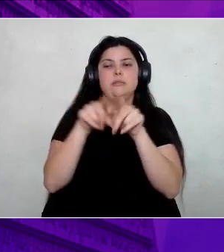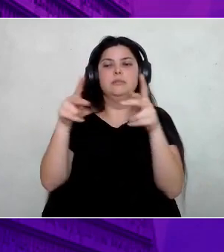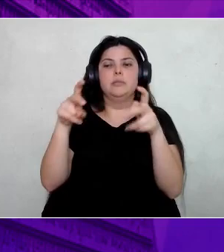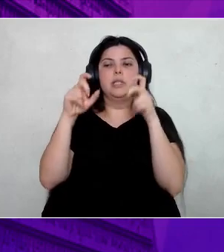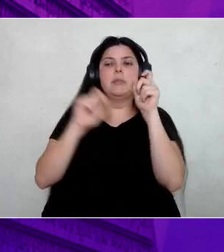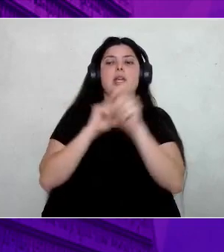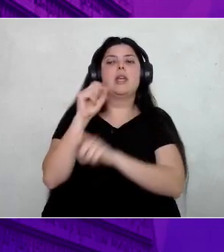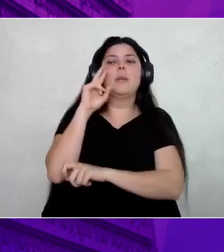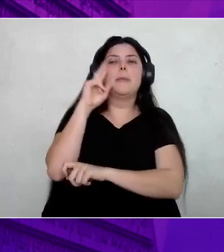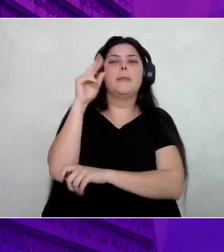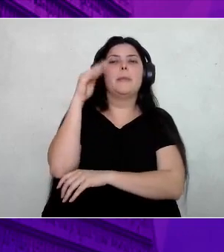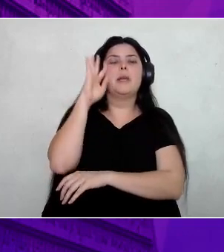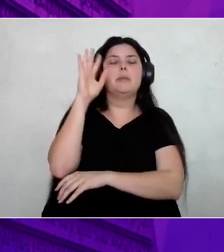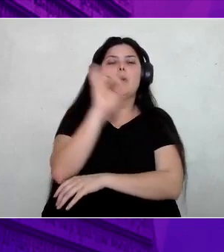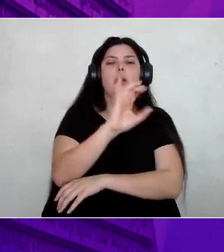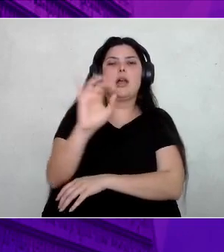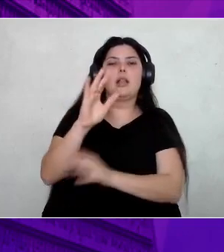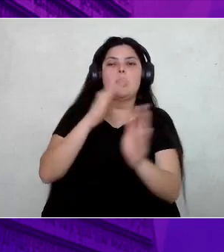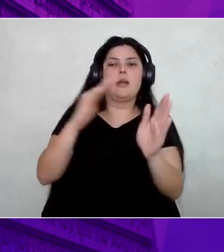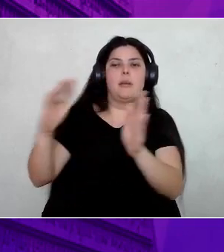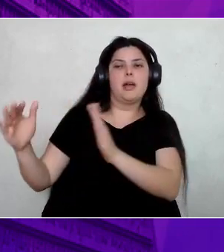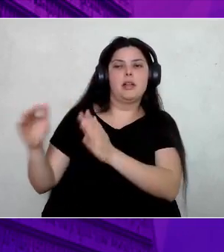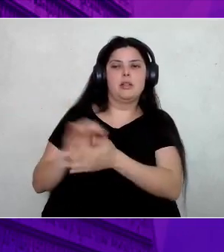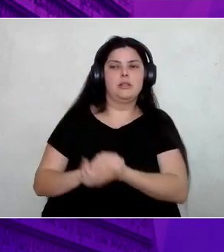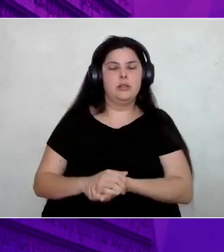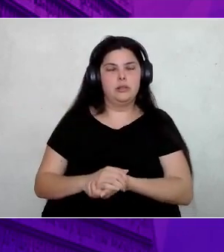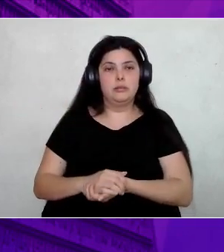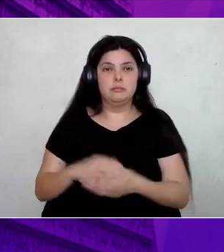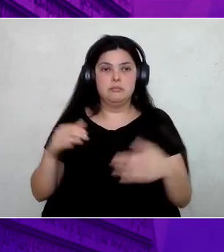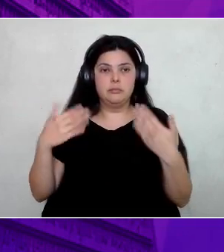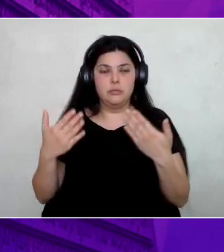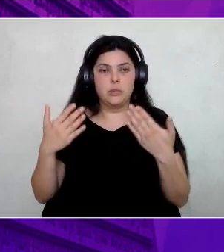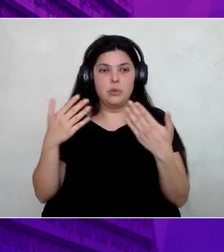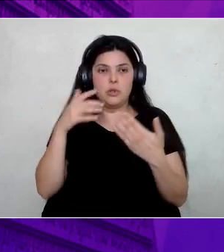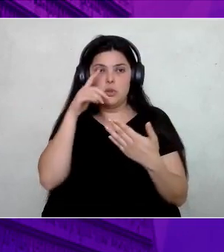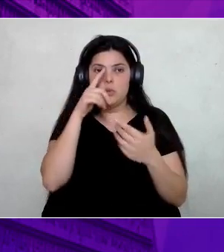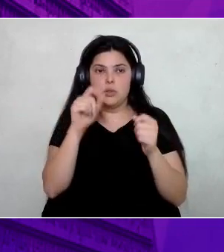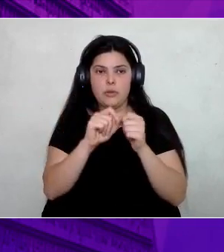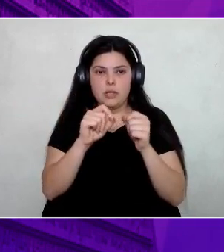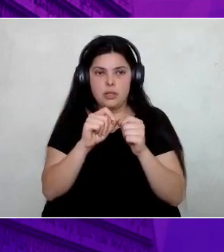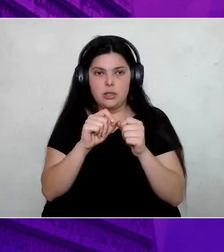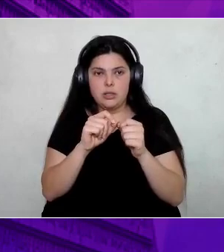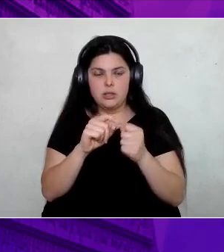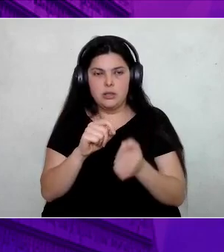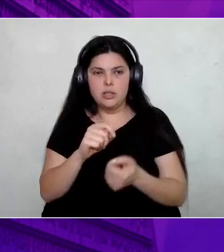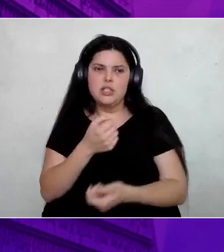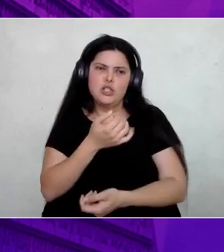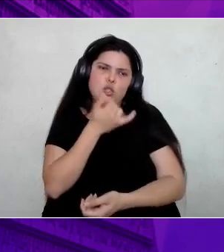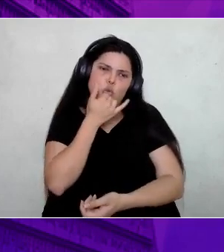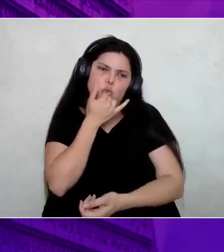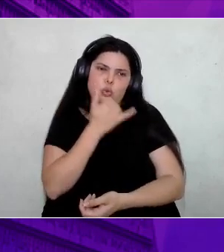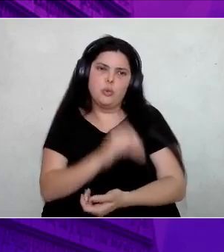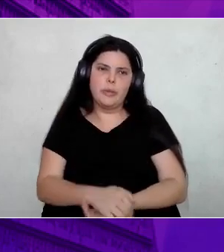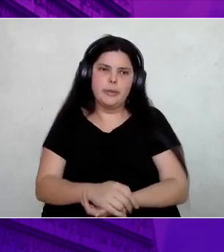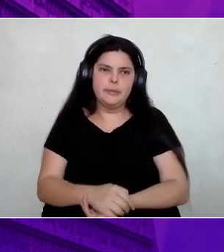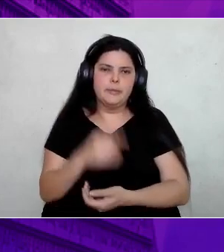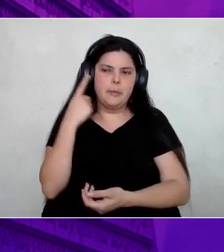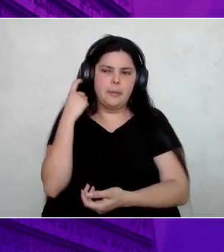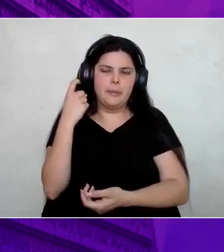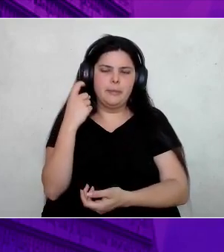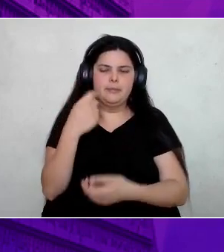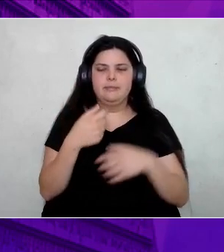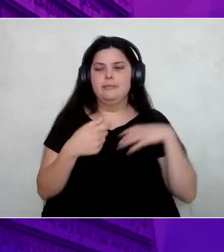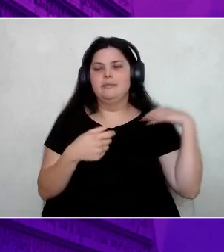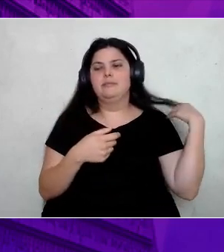cada uma dessas etapas da jornada. E aí foi Foi exatamente o que a gente